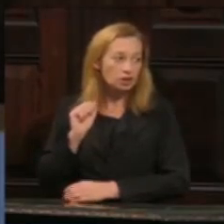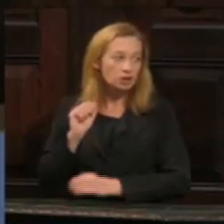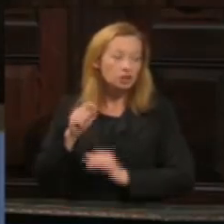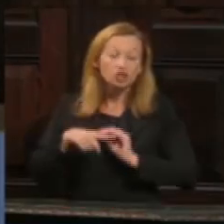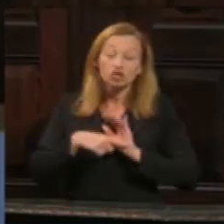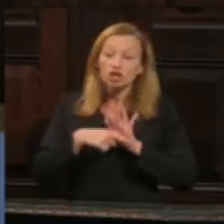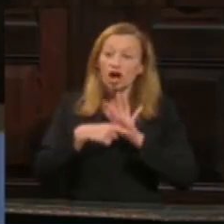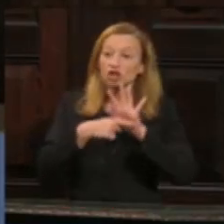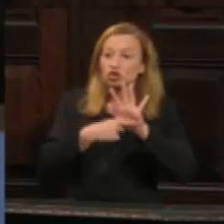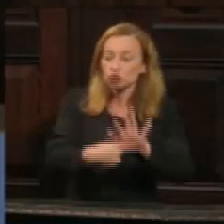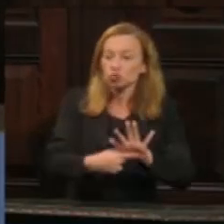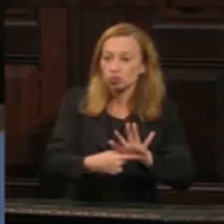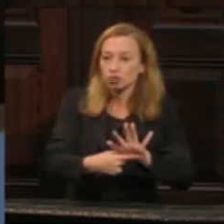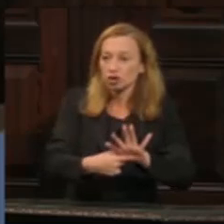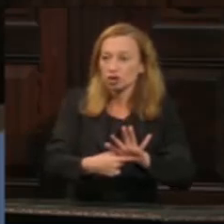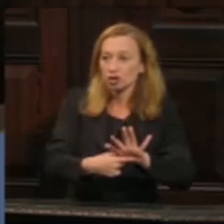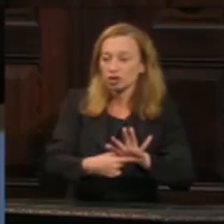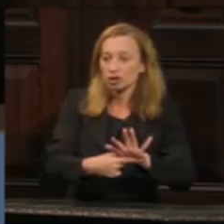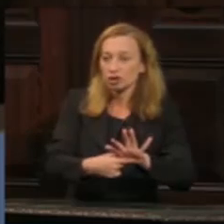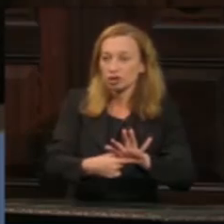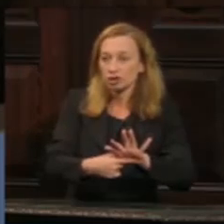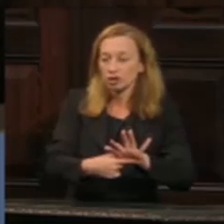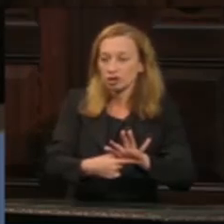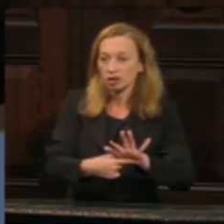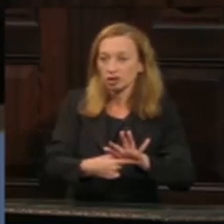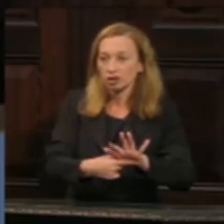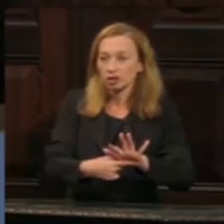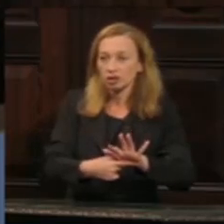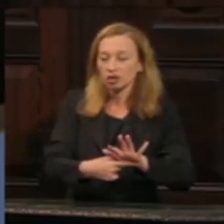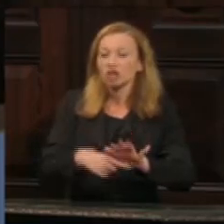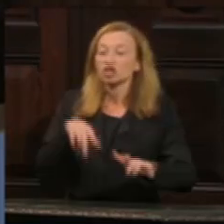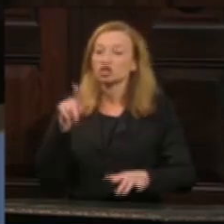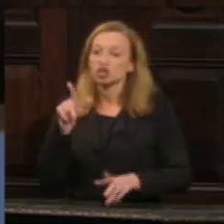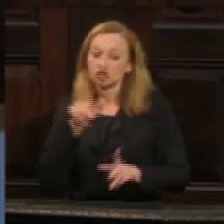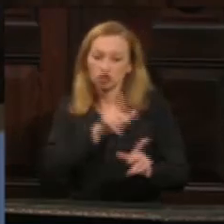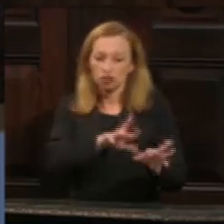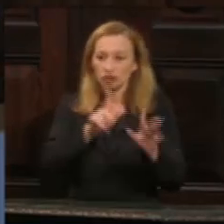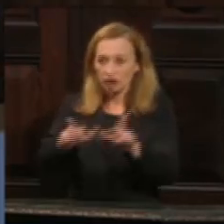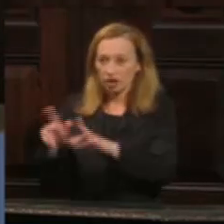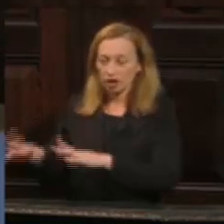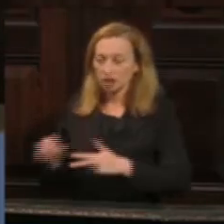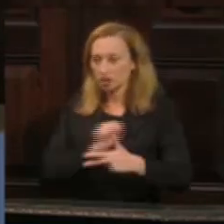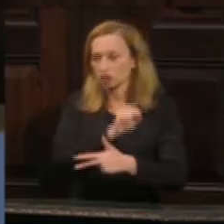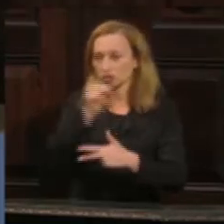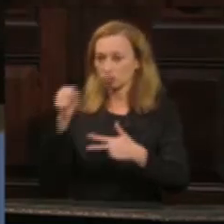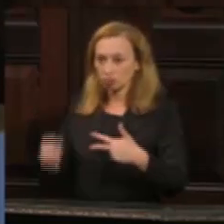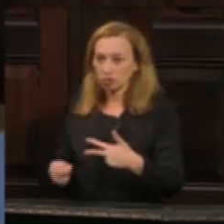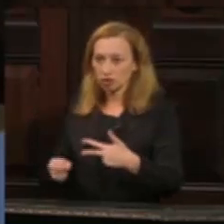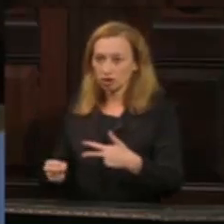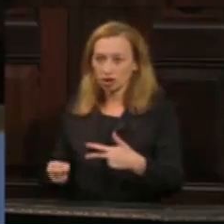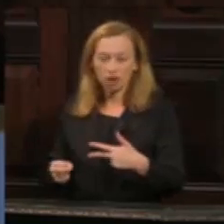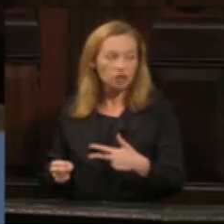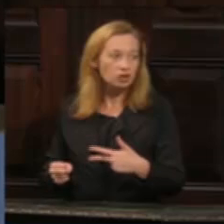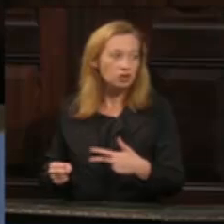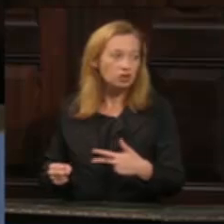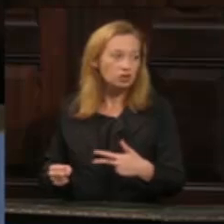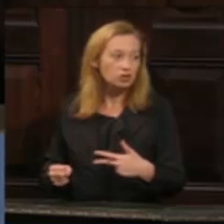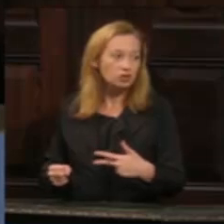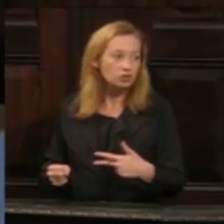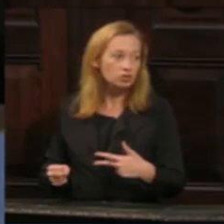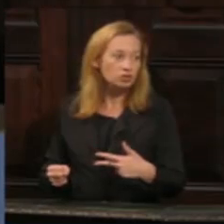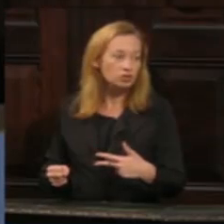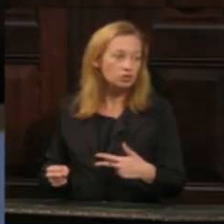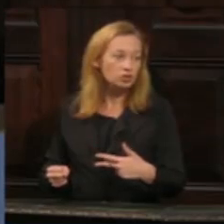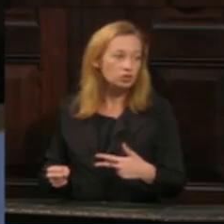as demandas populares e os diferentes poderes, com a ótica dos